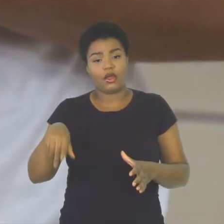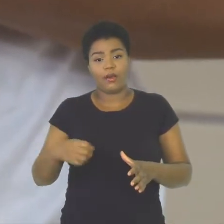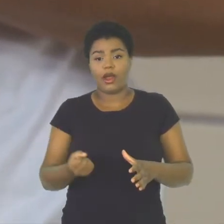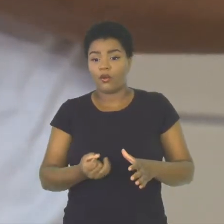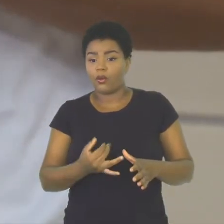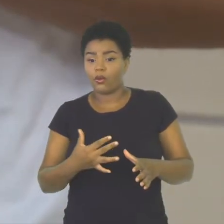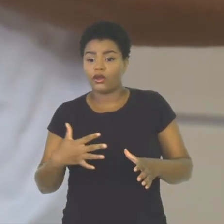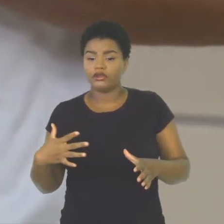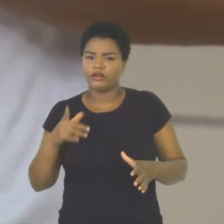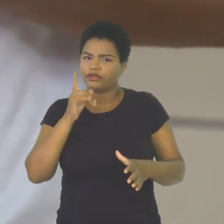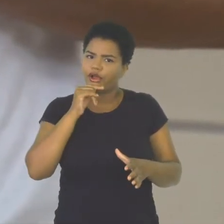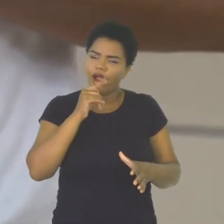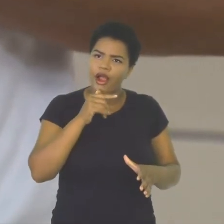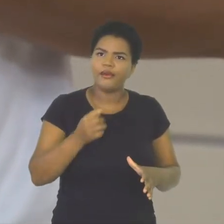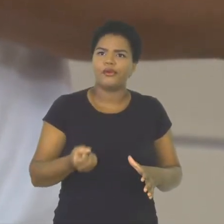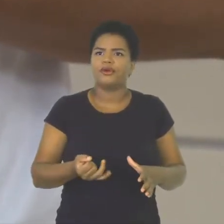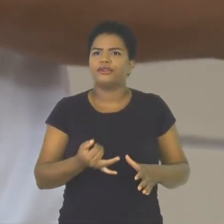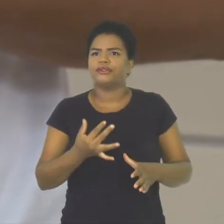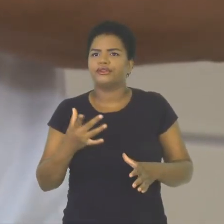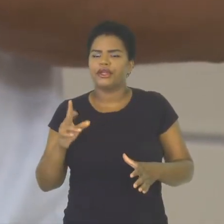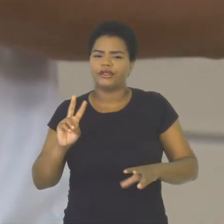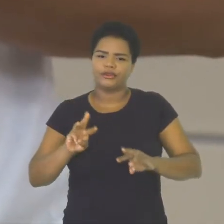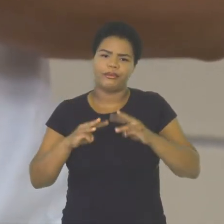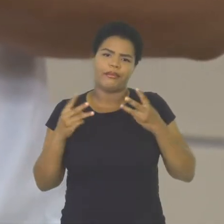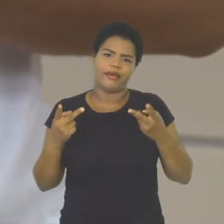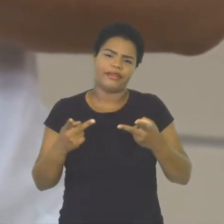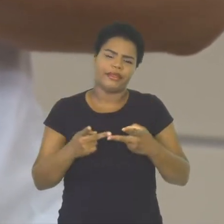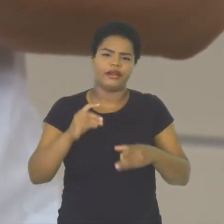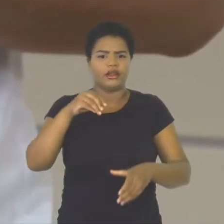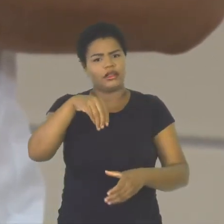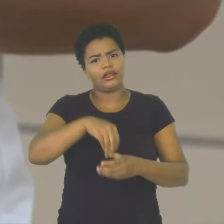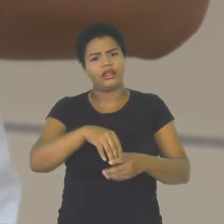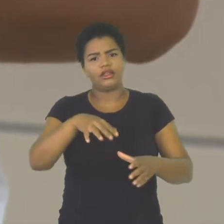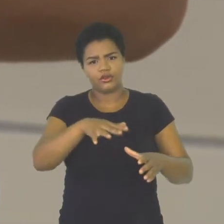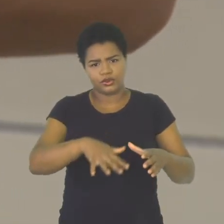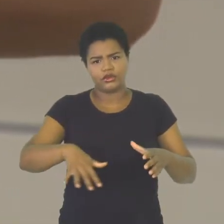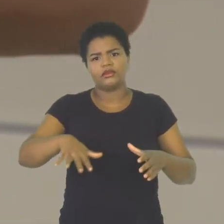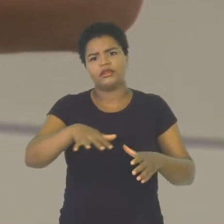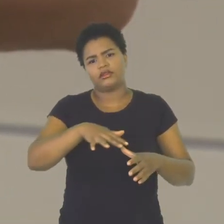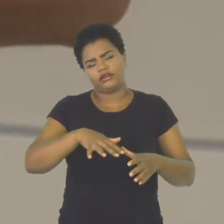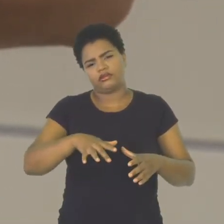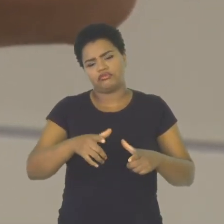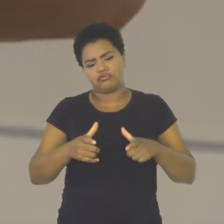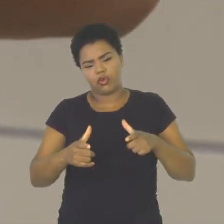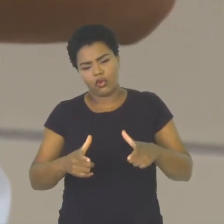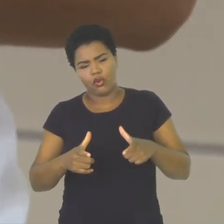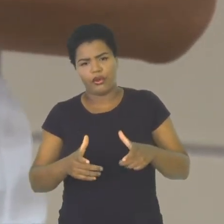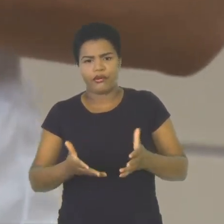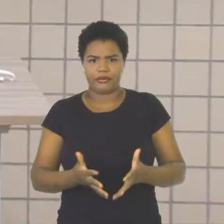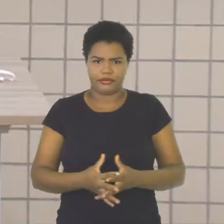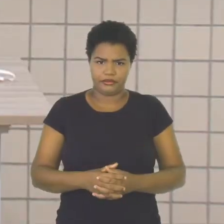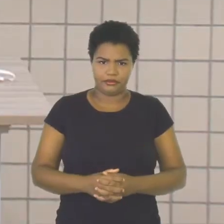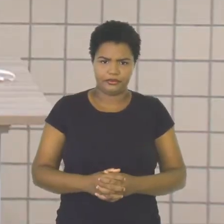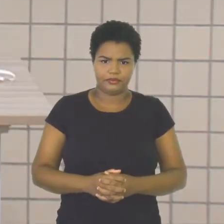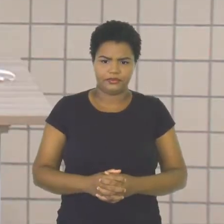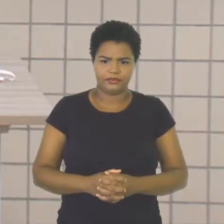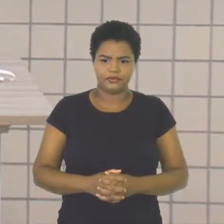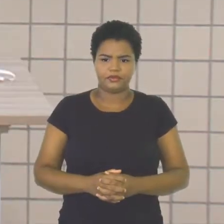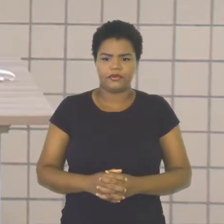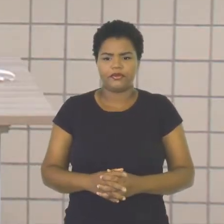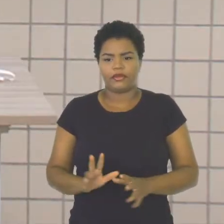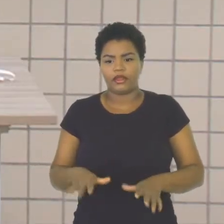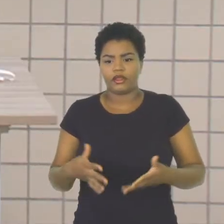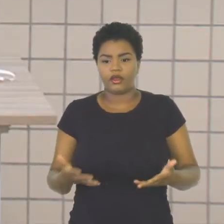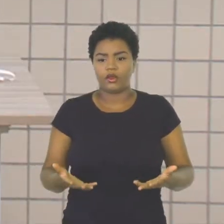de líquido, a quantidade de matéria que está dentro de um determinado recipiente, tá? Então, são duas massas